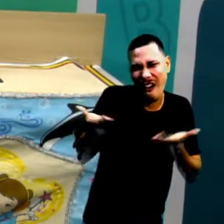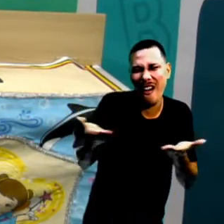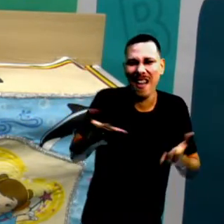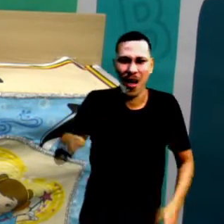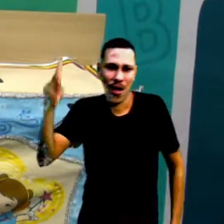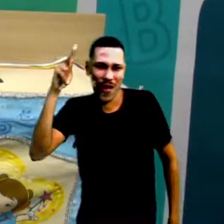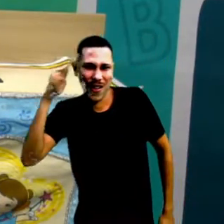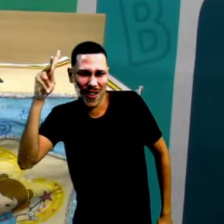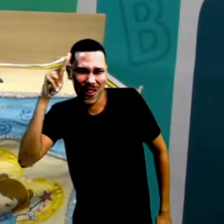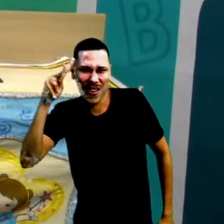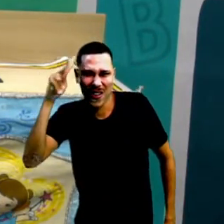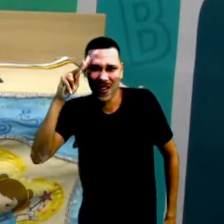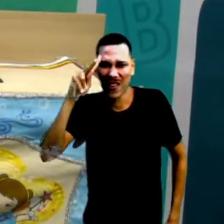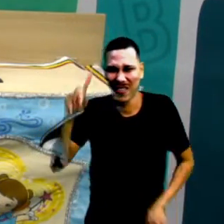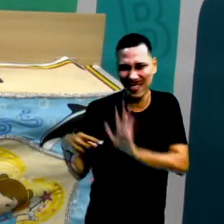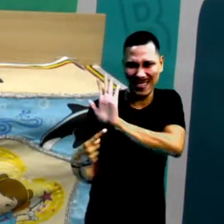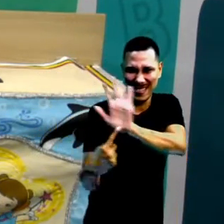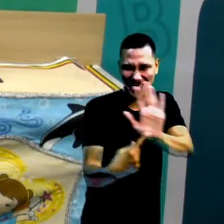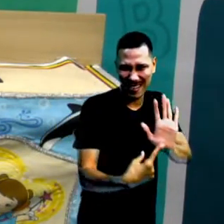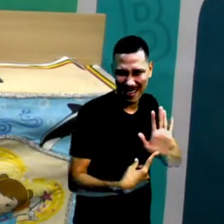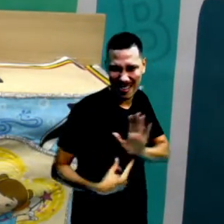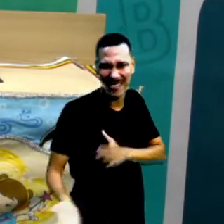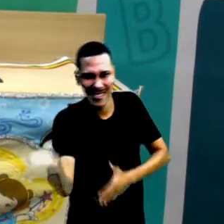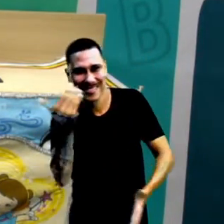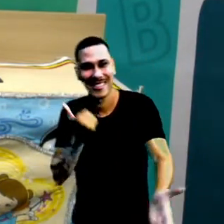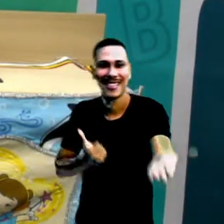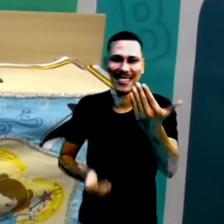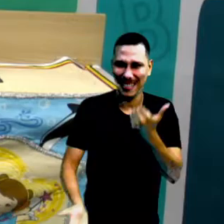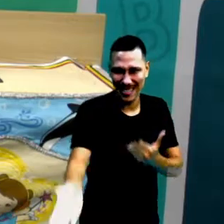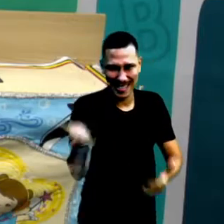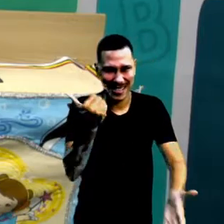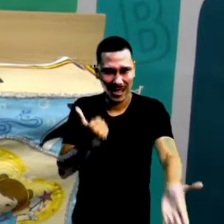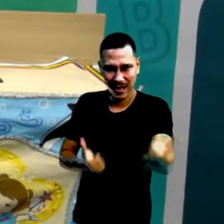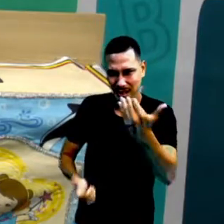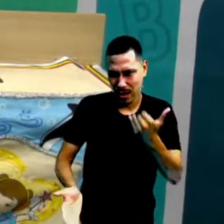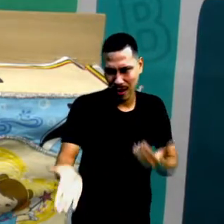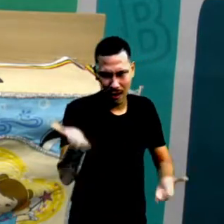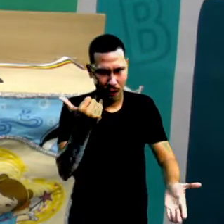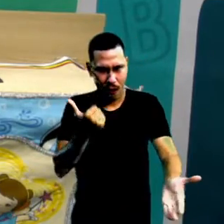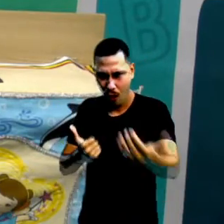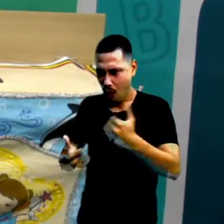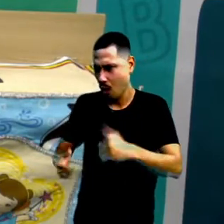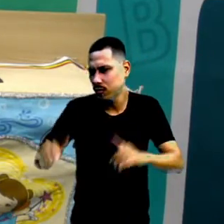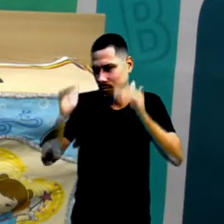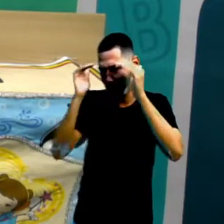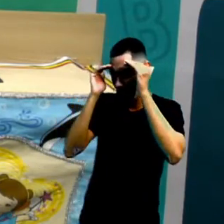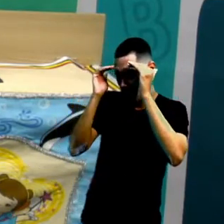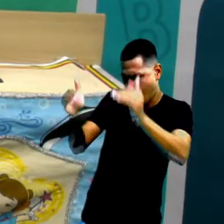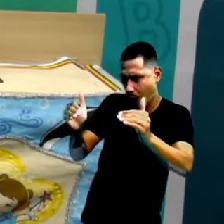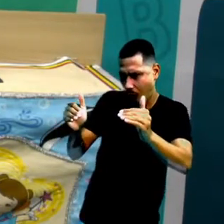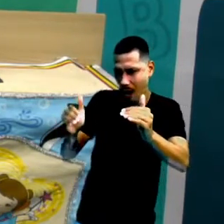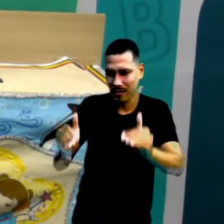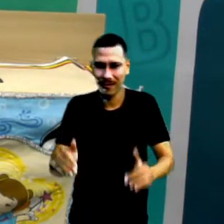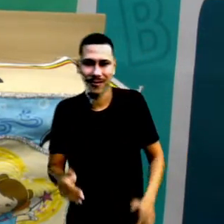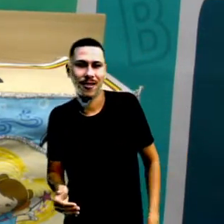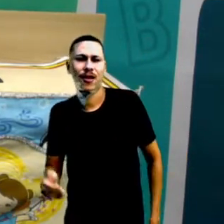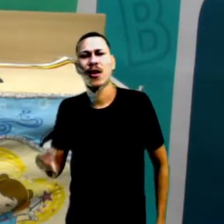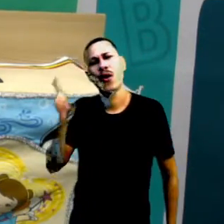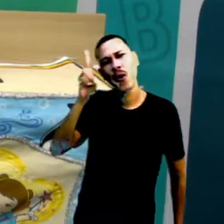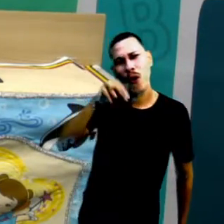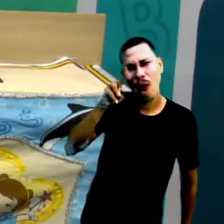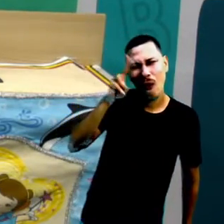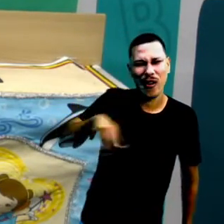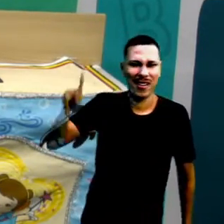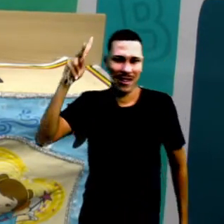vai cortar vamos lá é deixando que